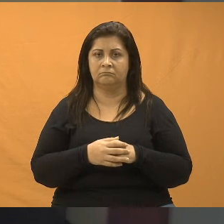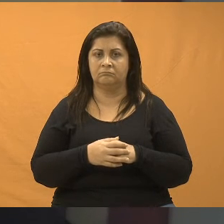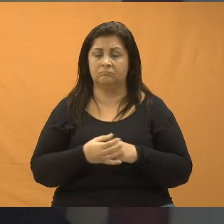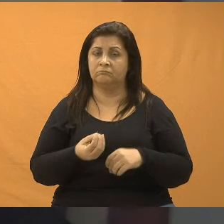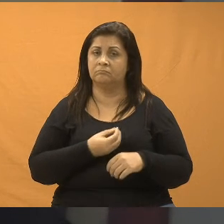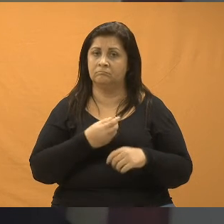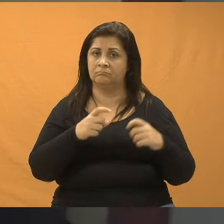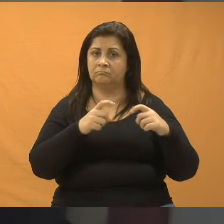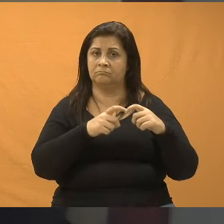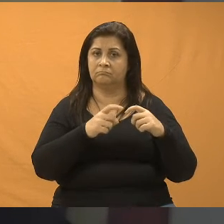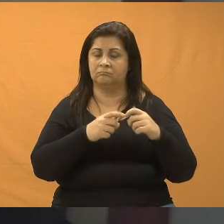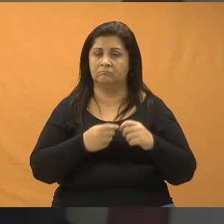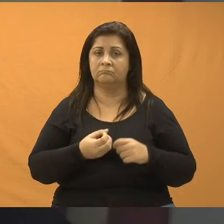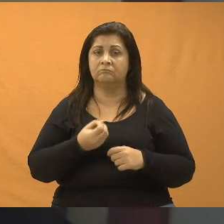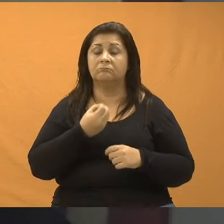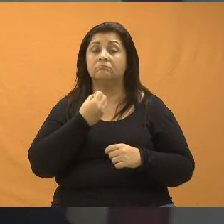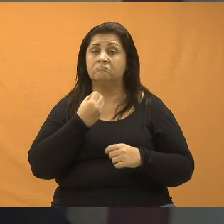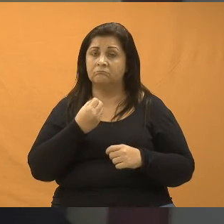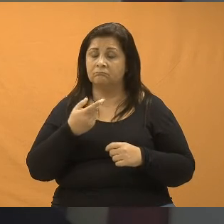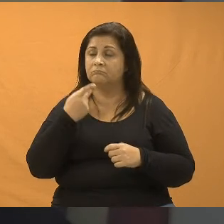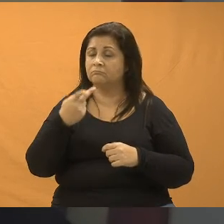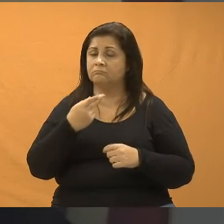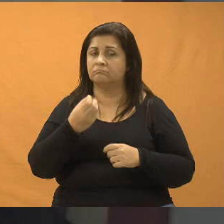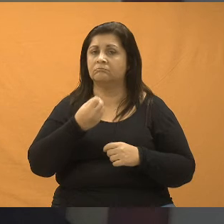um elogio ao pessoal da Santa Casa.